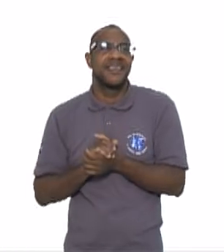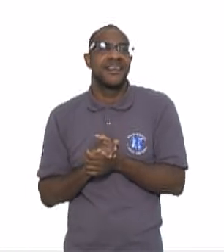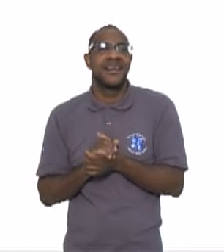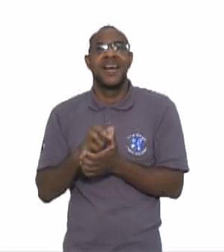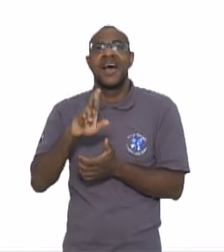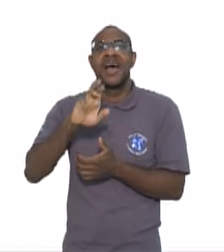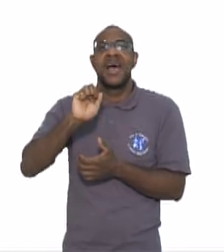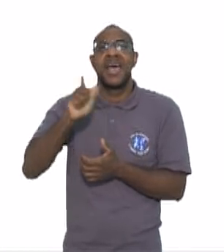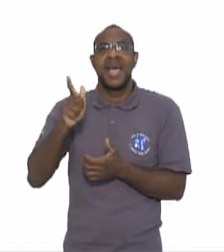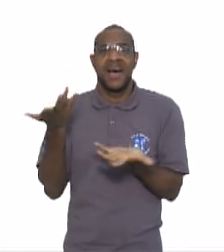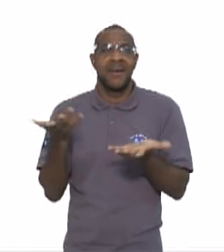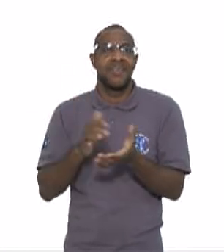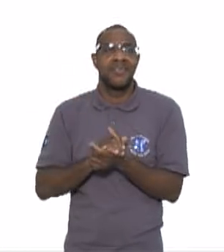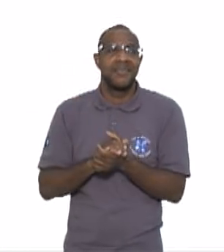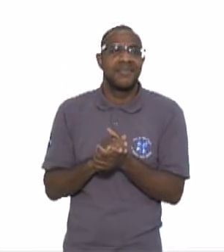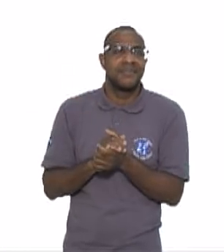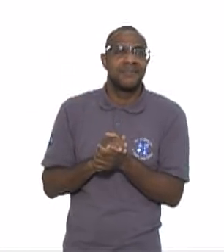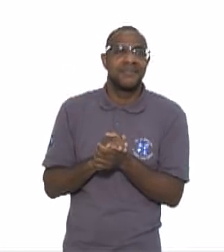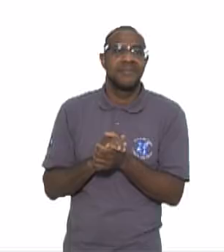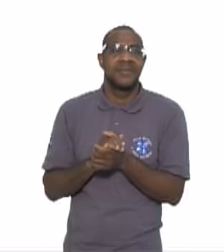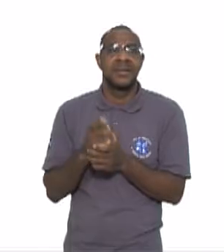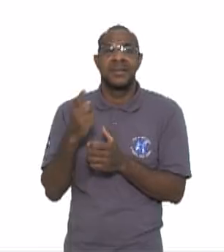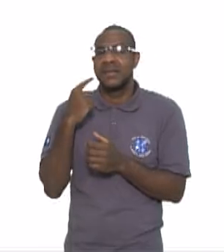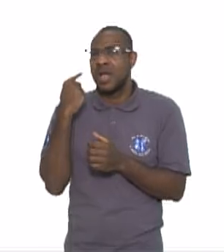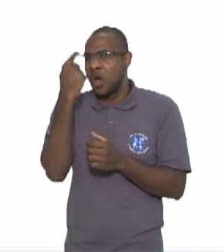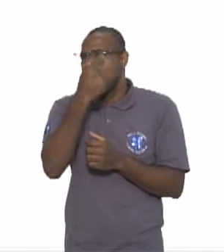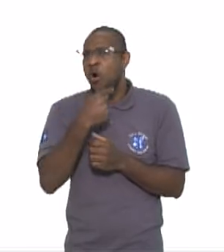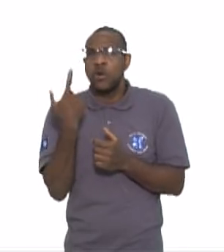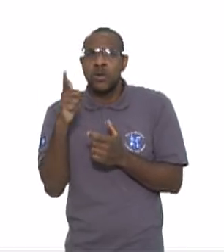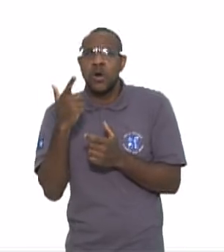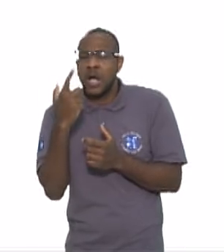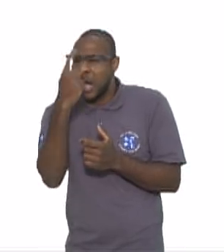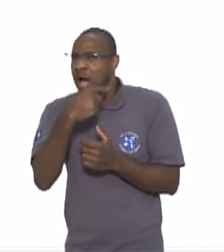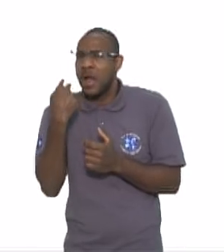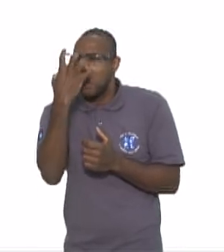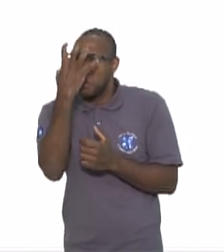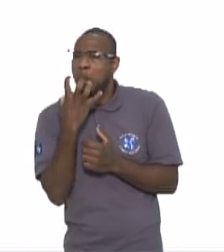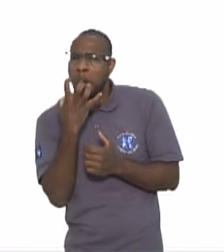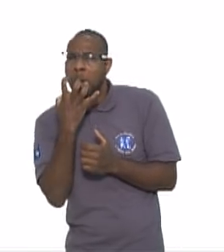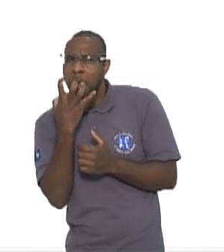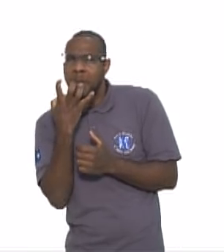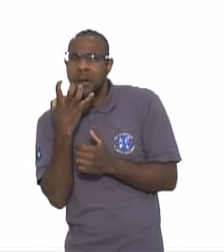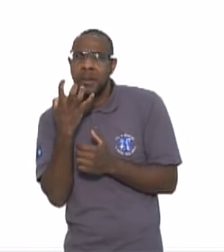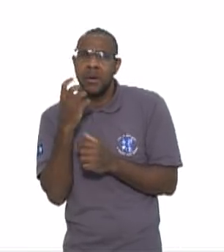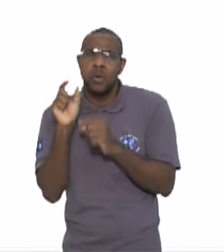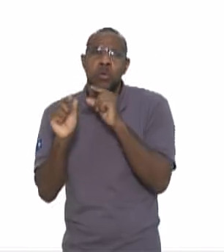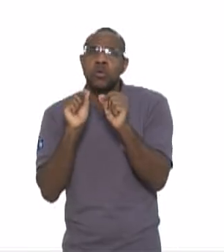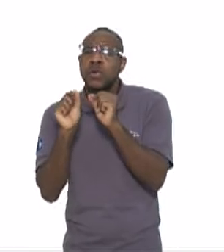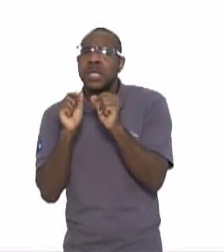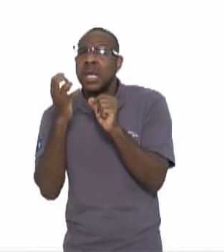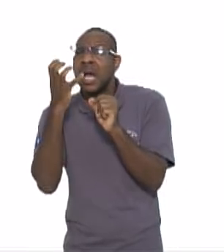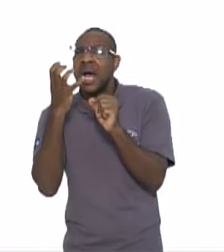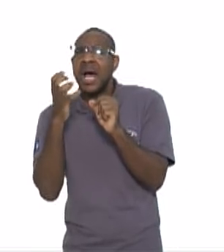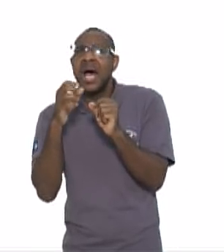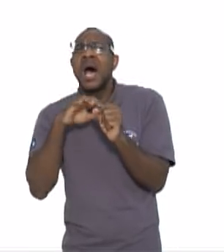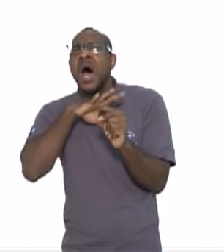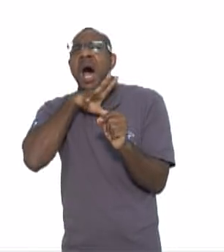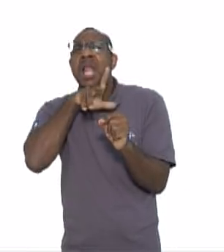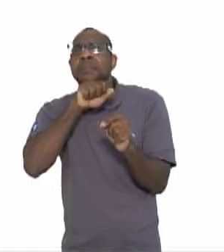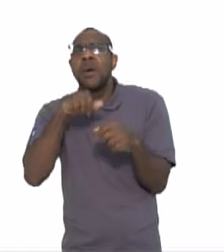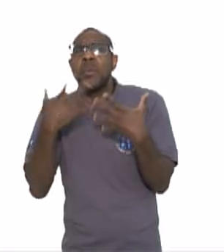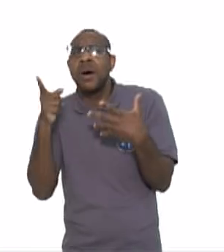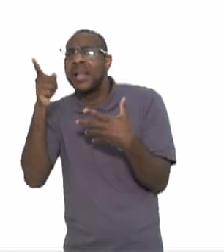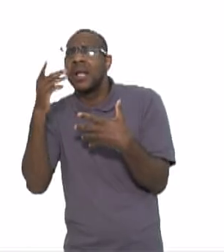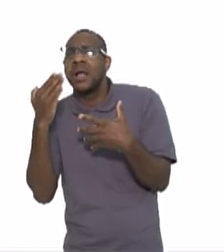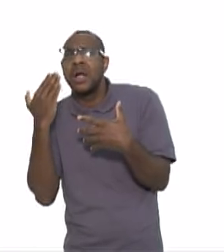azul e ele tem uma cara mais brava e eu não sei bem que animal que ele é. Ele é